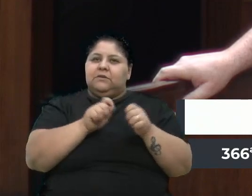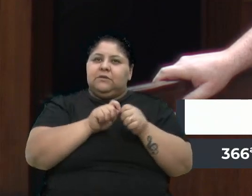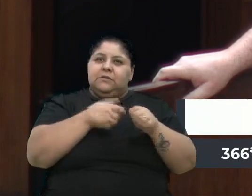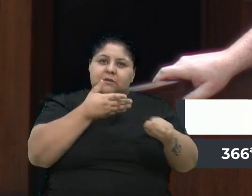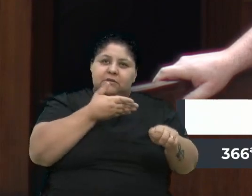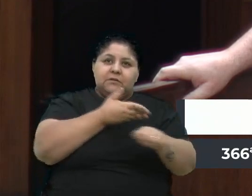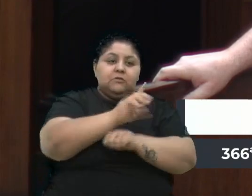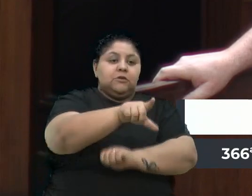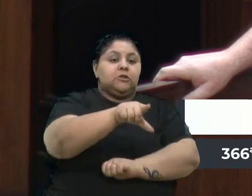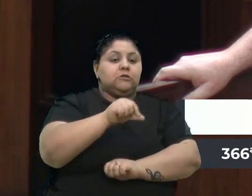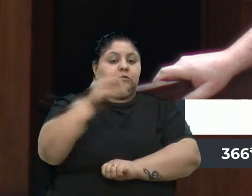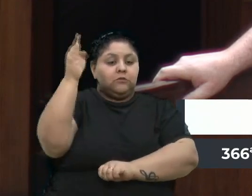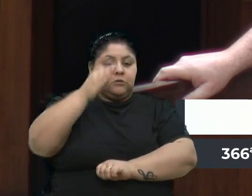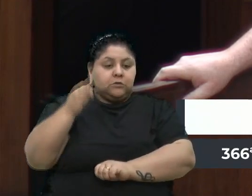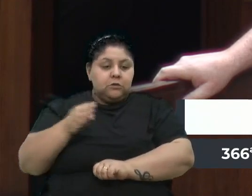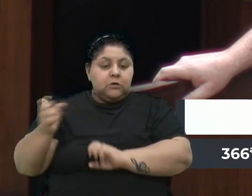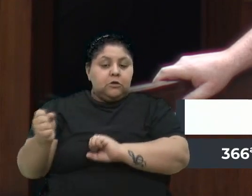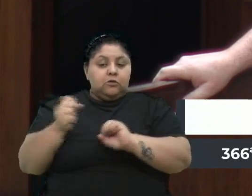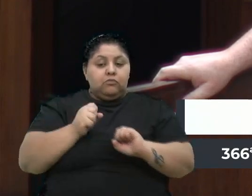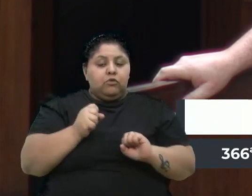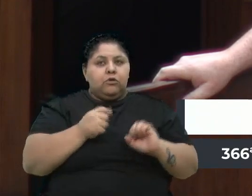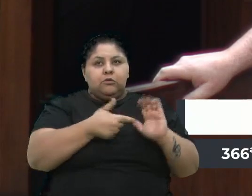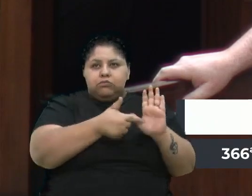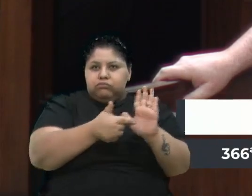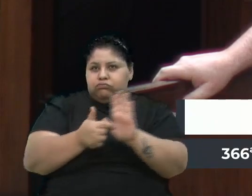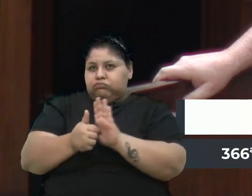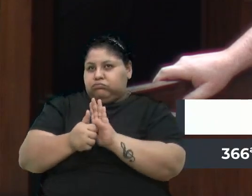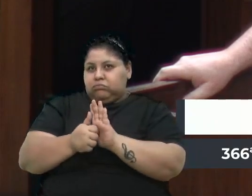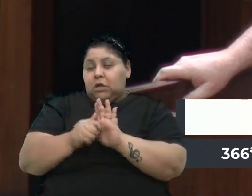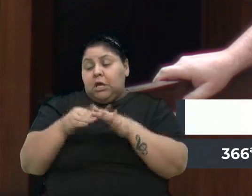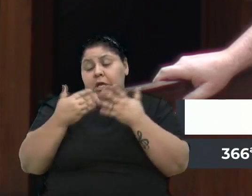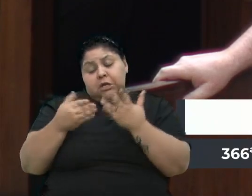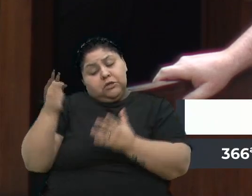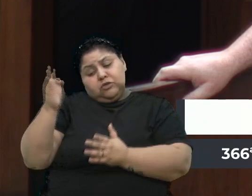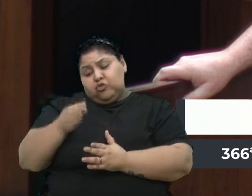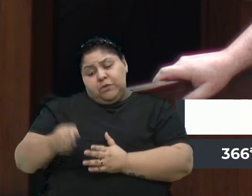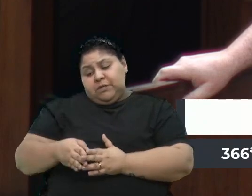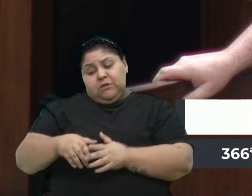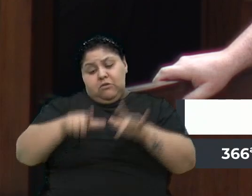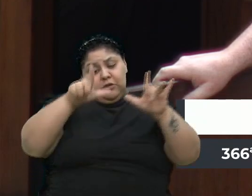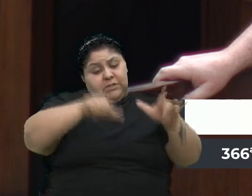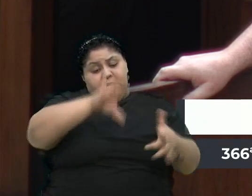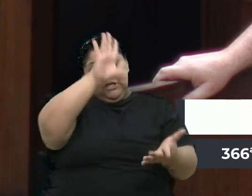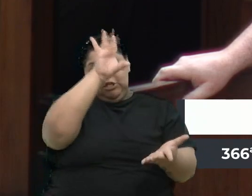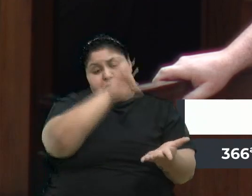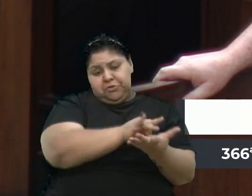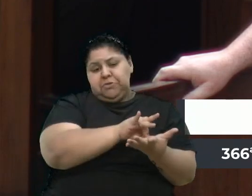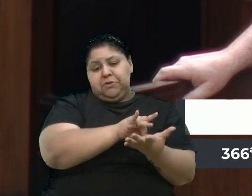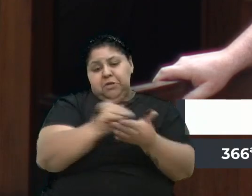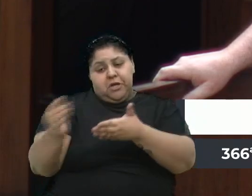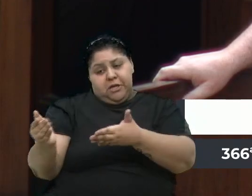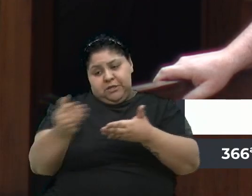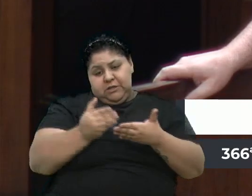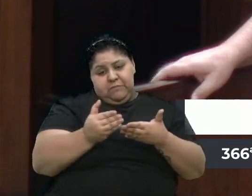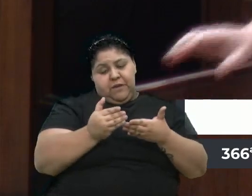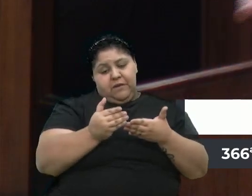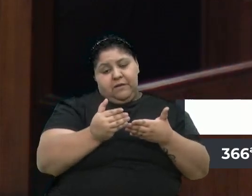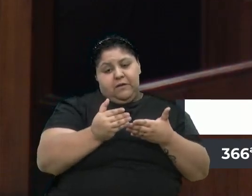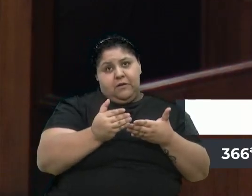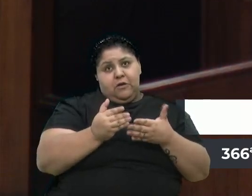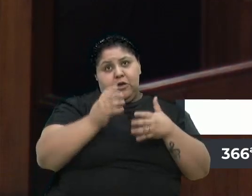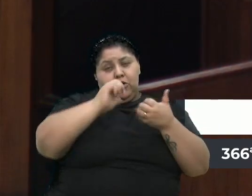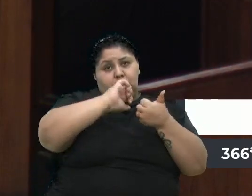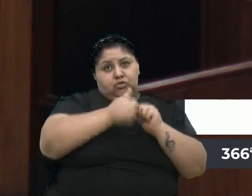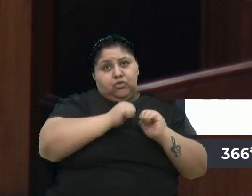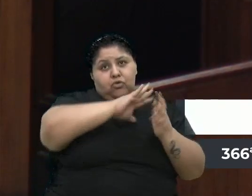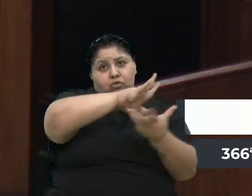Brasil pode refletir. E se o Brasil for sede, Porto Alegre está confirmada como cidade para receber os Jogos da Copa do Mundo de Futebol Feminino.